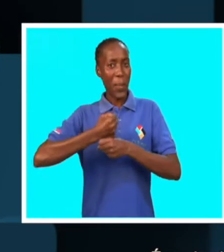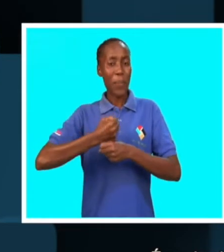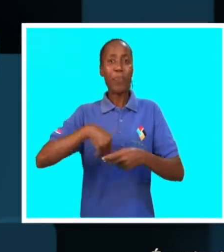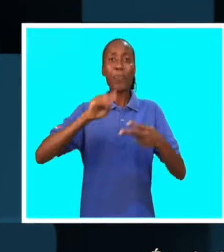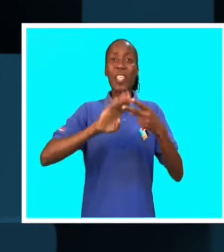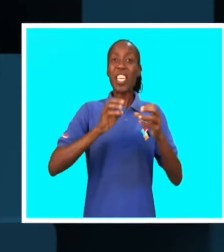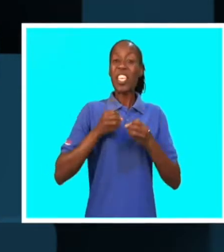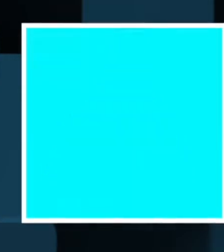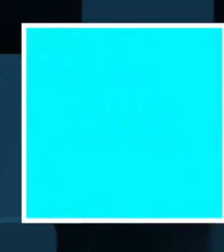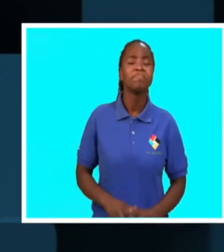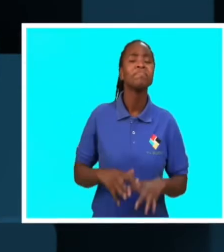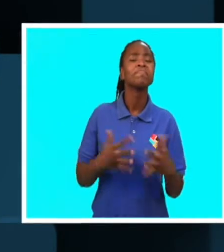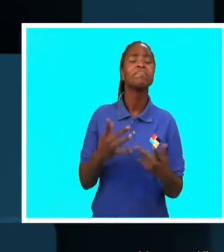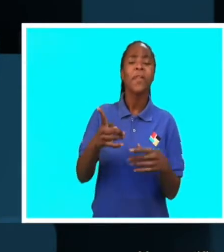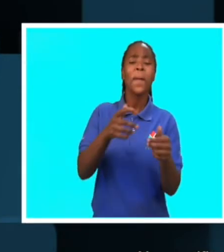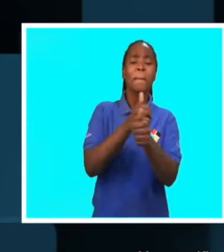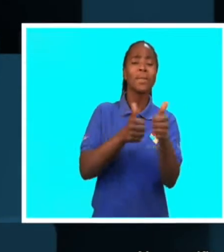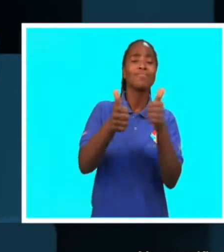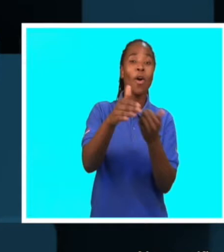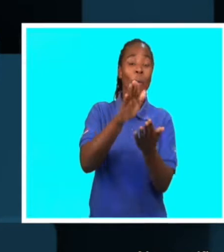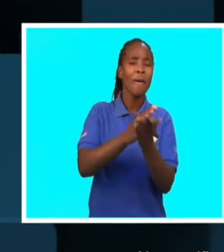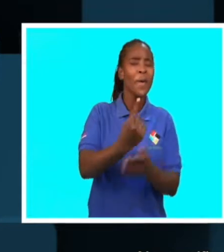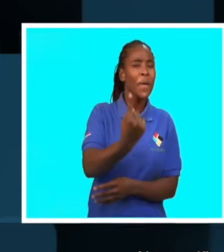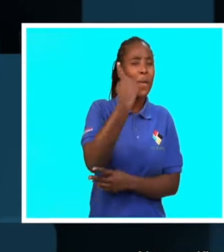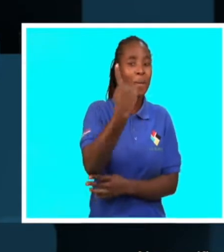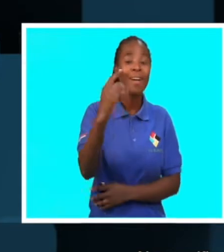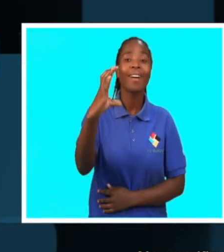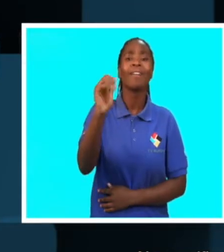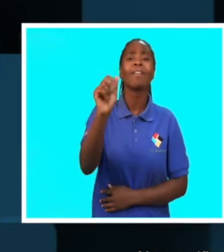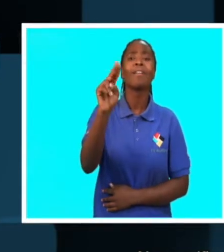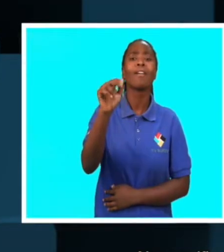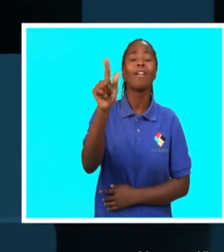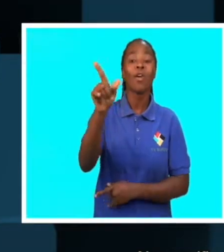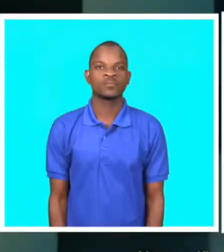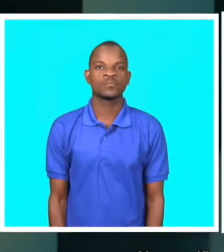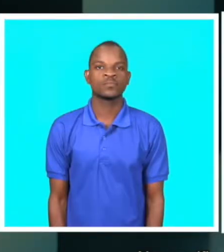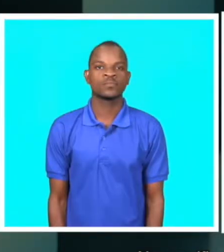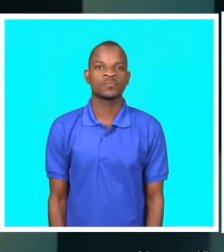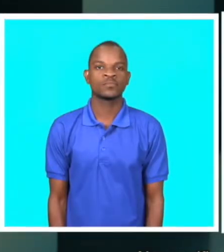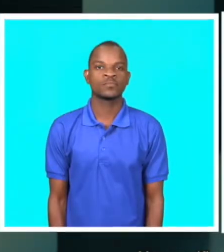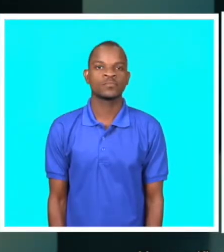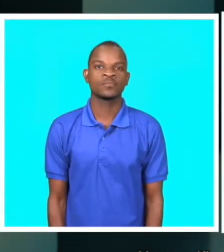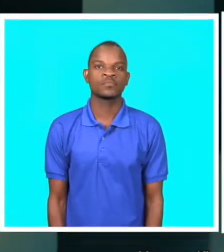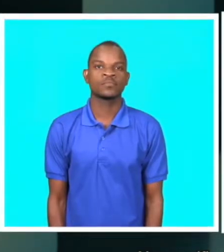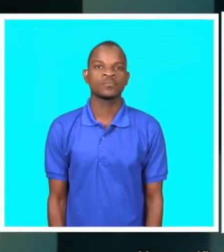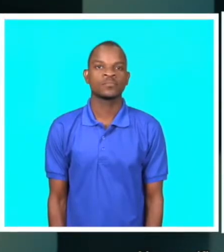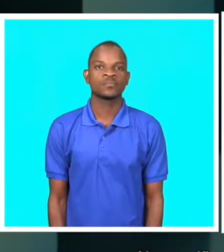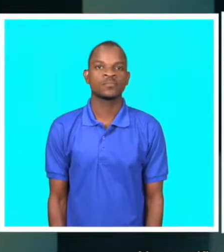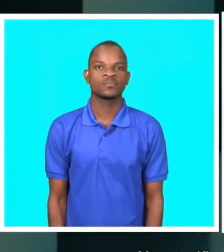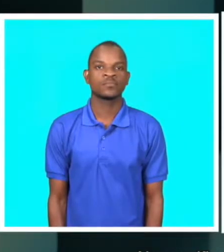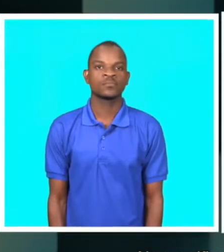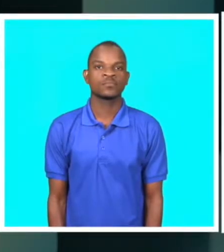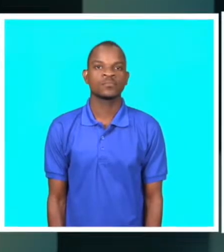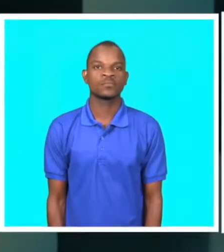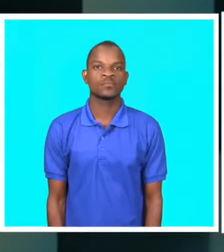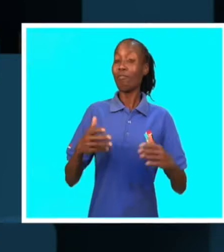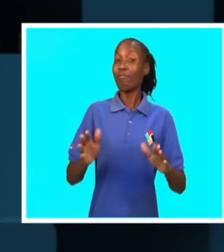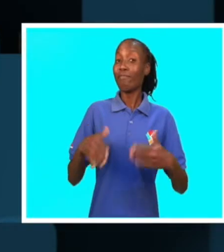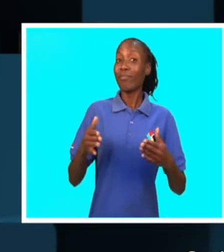sempre para sobre a possibilidade do campeão o escriba do único canal inclusive do país atribuiu o mérito ao trabalho coletivo